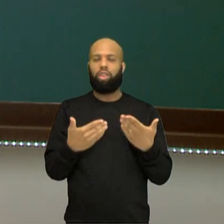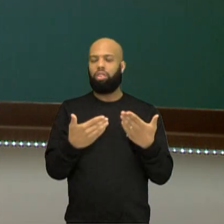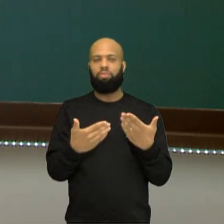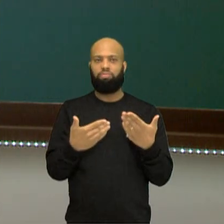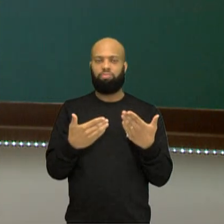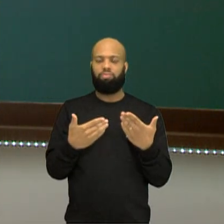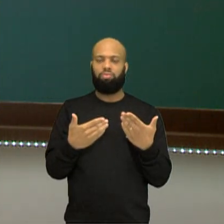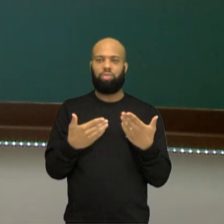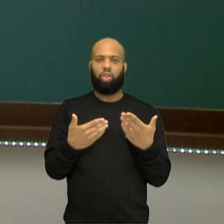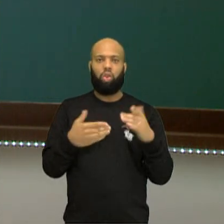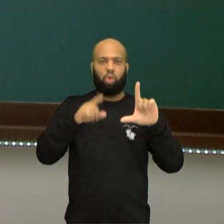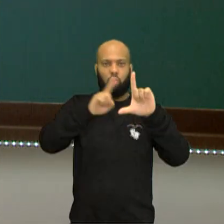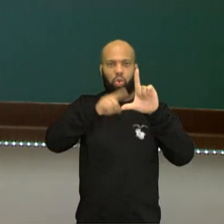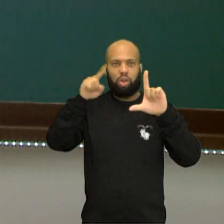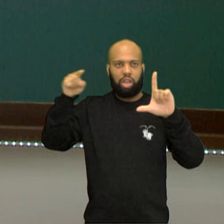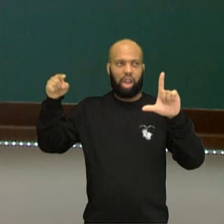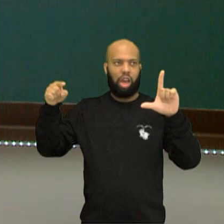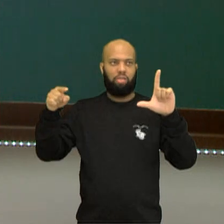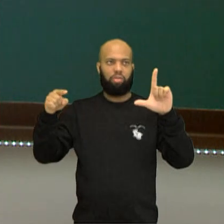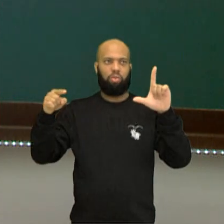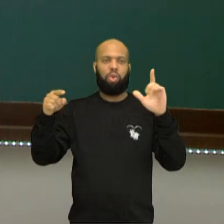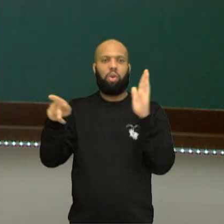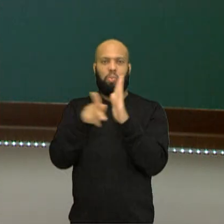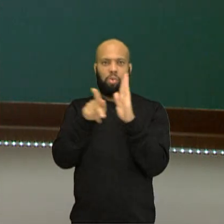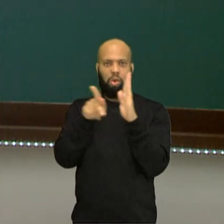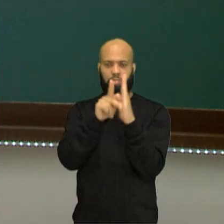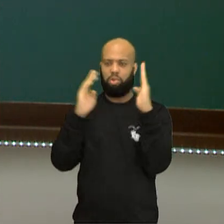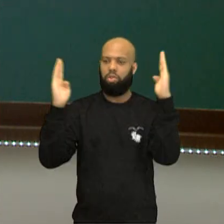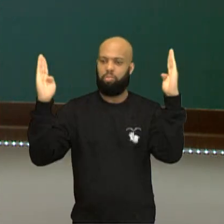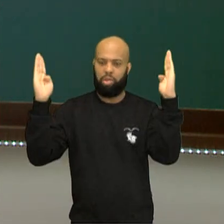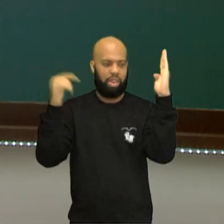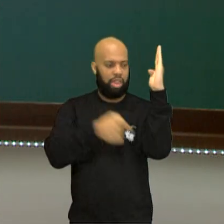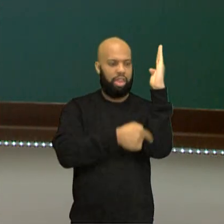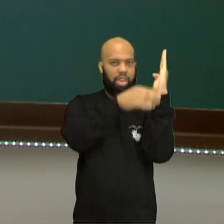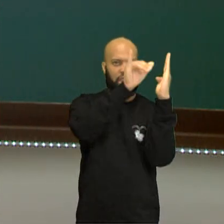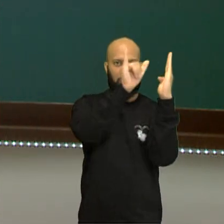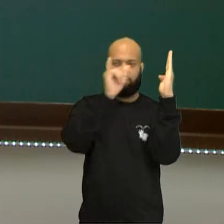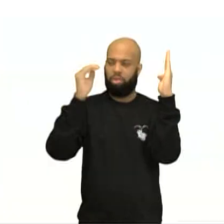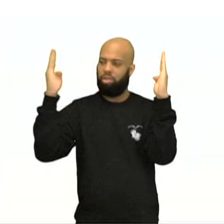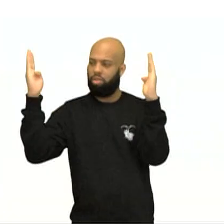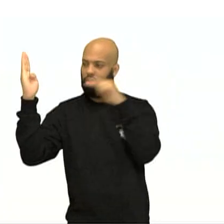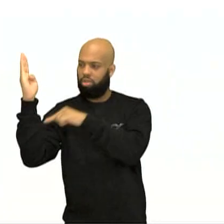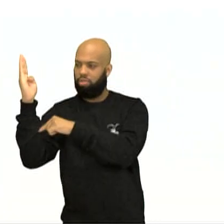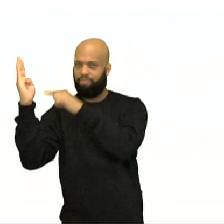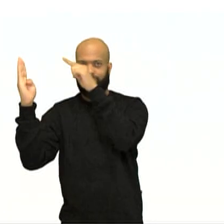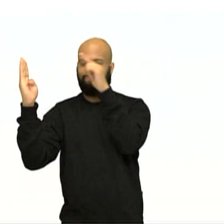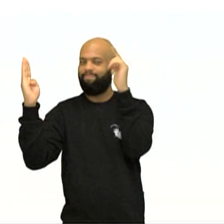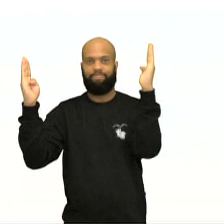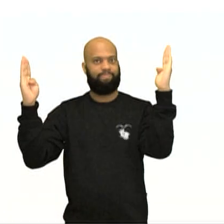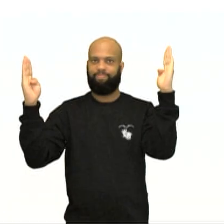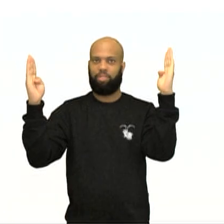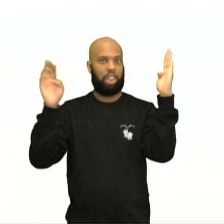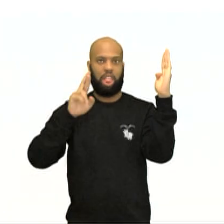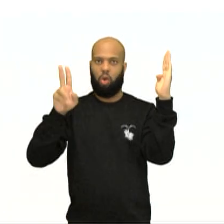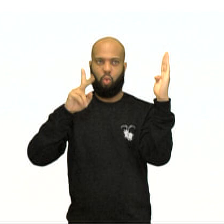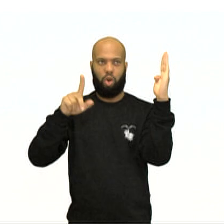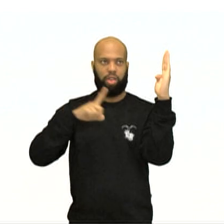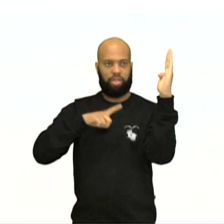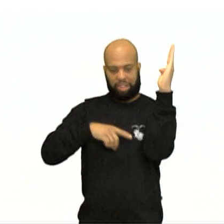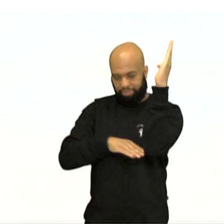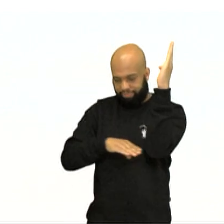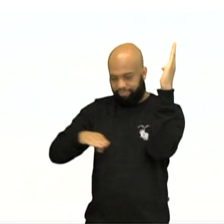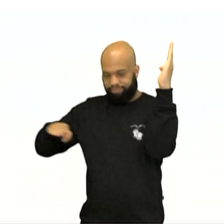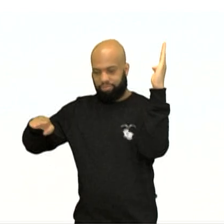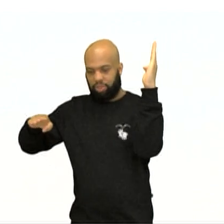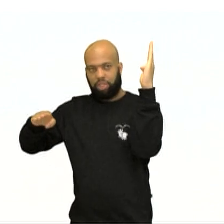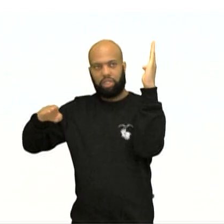ao eixo y. Não é paralelo, tá? Eles se interceptam, como eu disse, acabei de falar, o gráfico